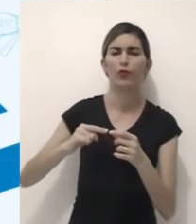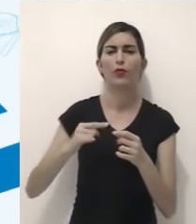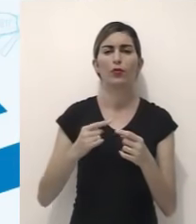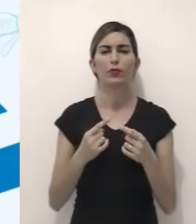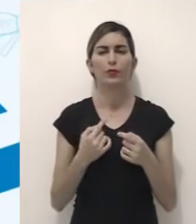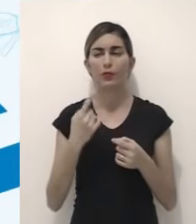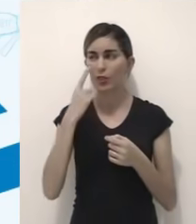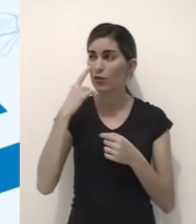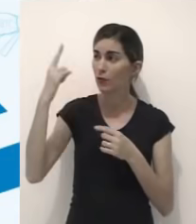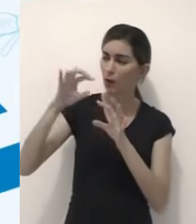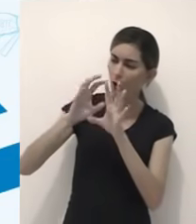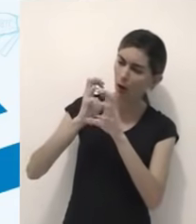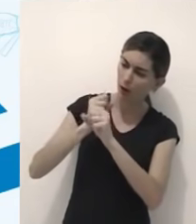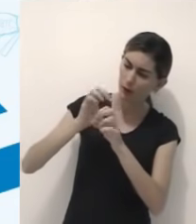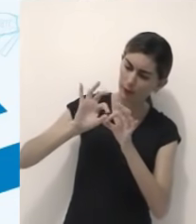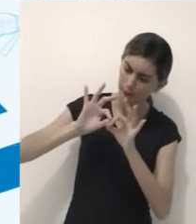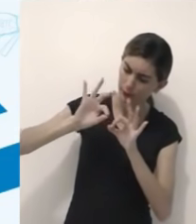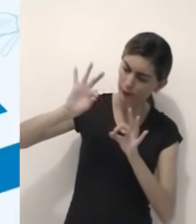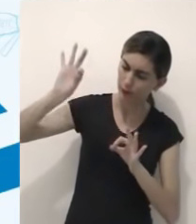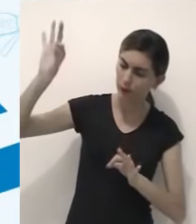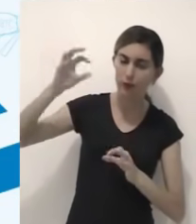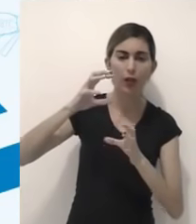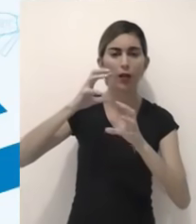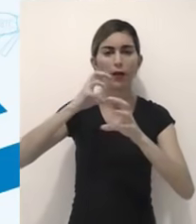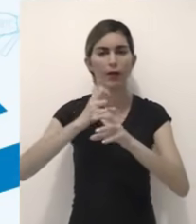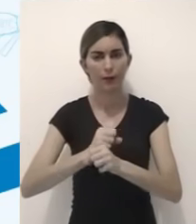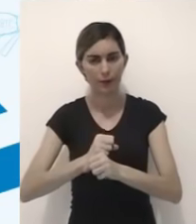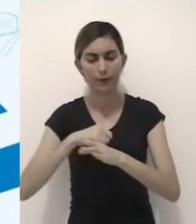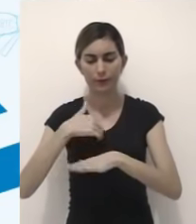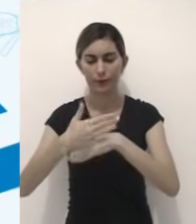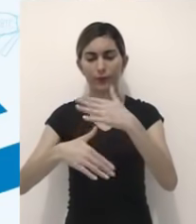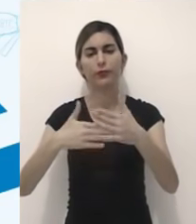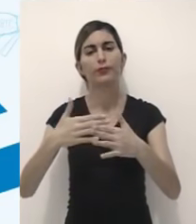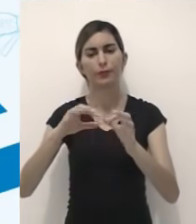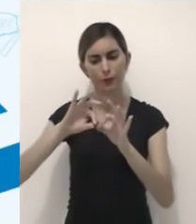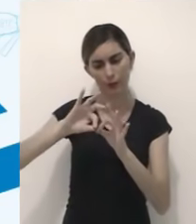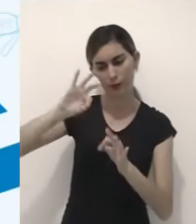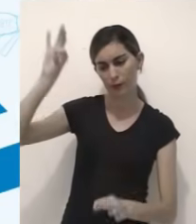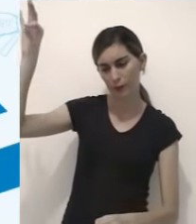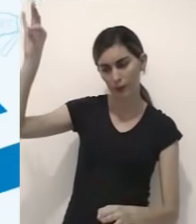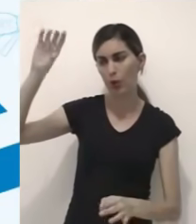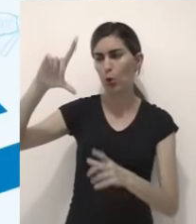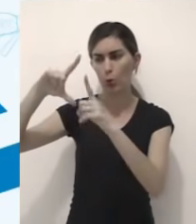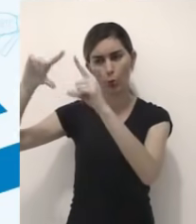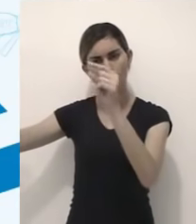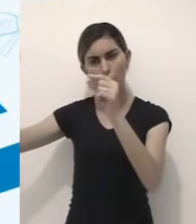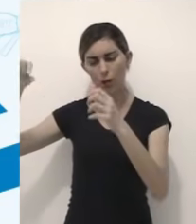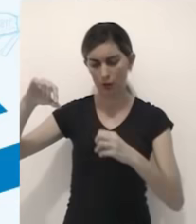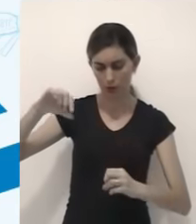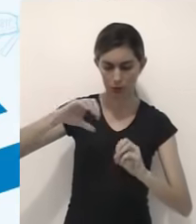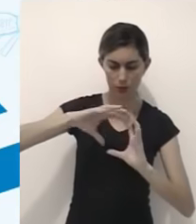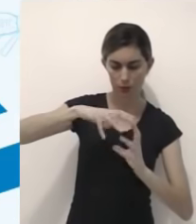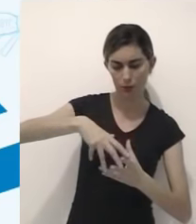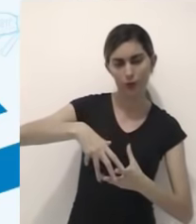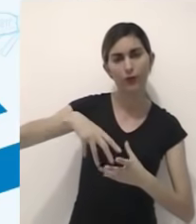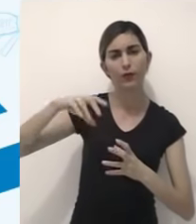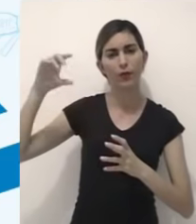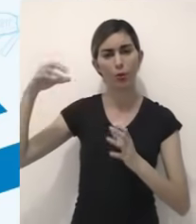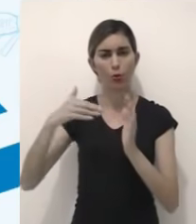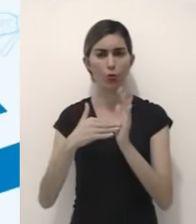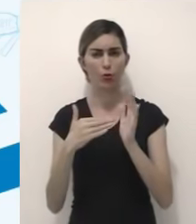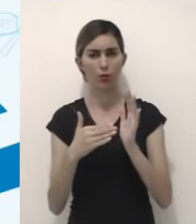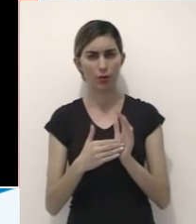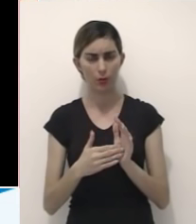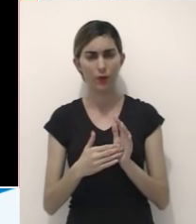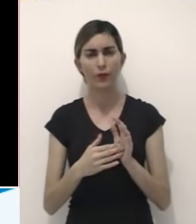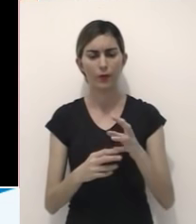espelho que volta, eles calcularam, a partir desse processo, a distância da Lua entre a Terra.